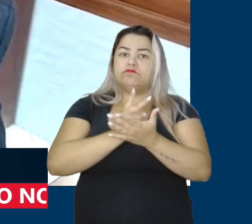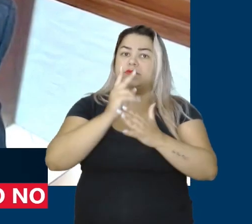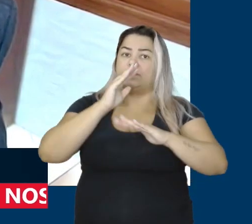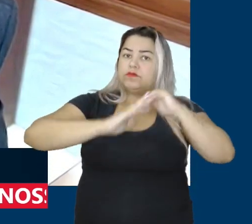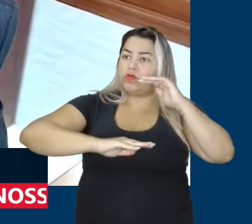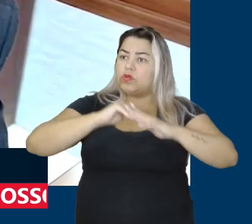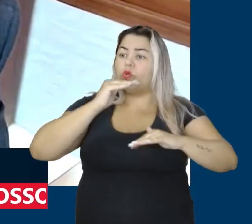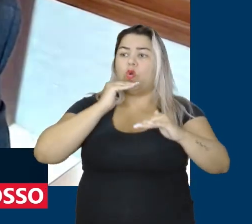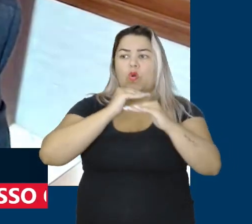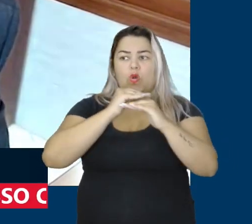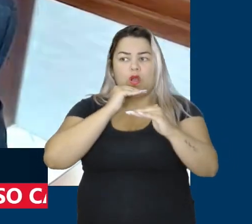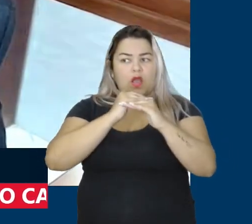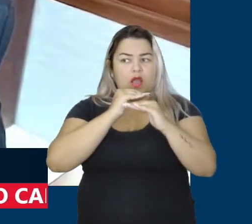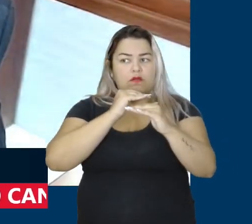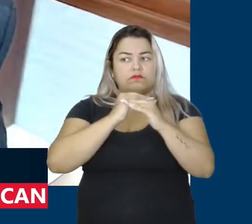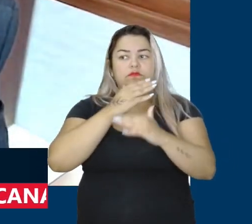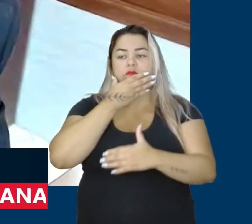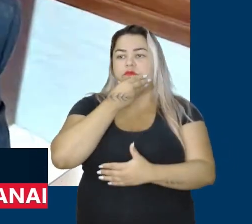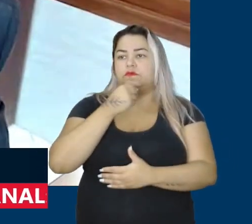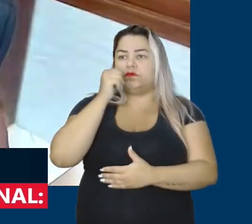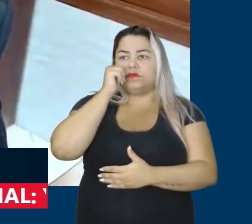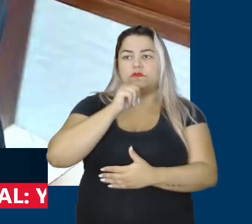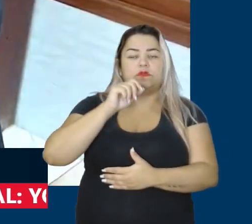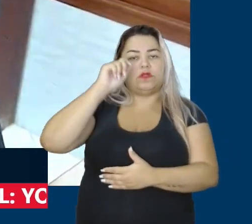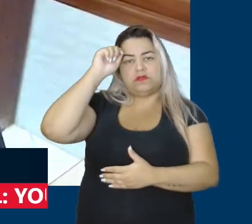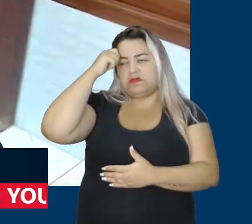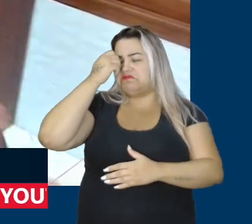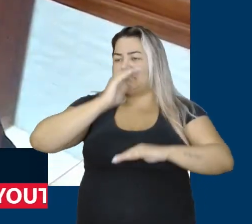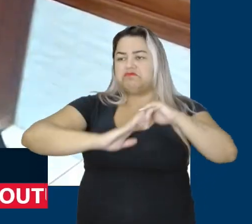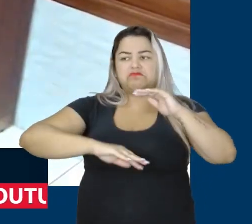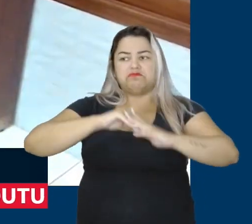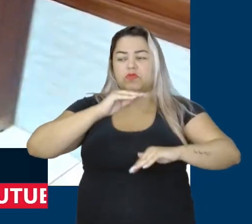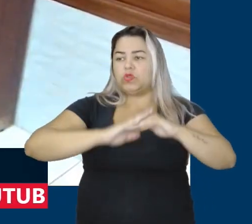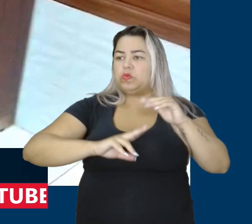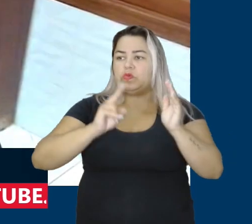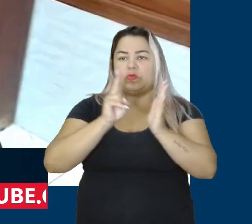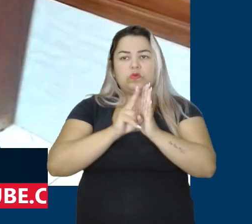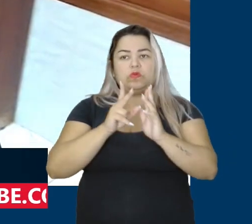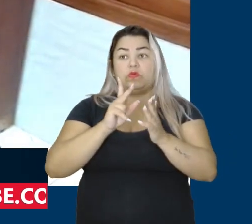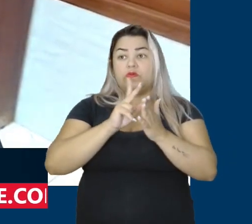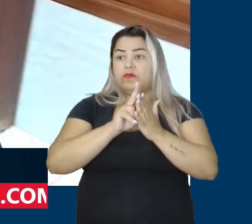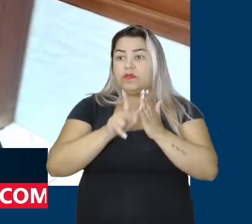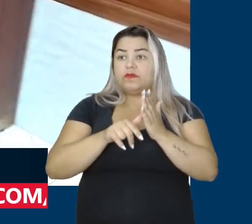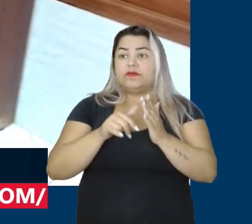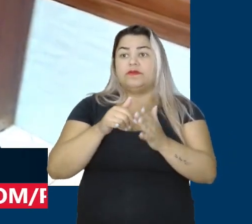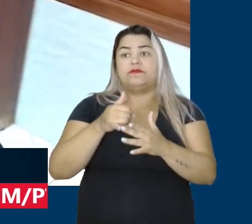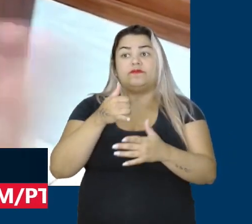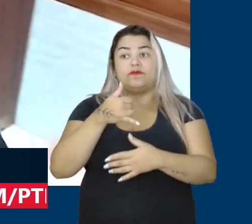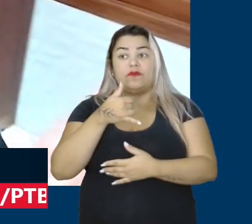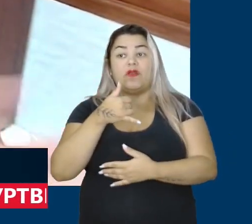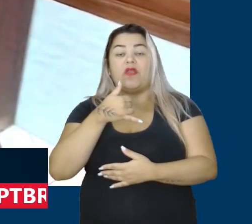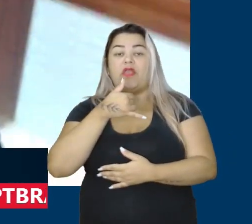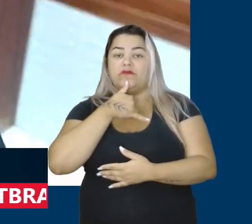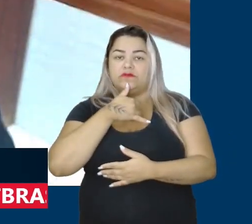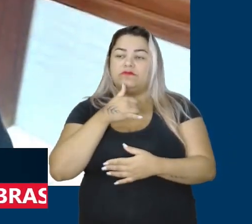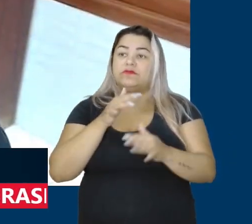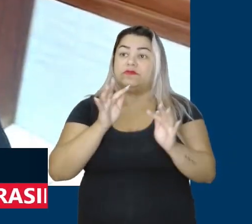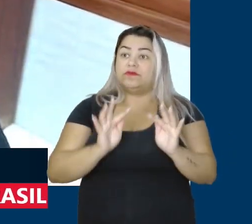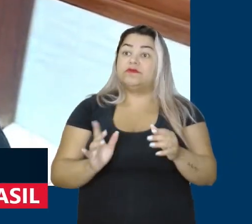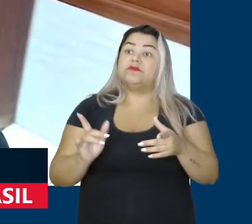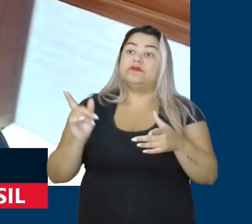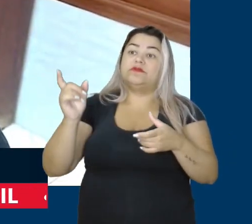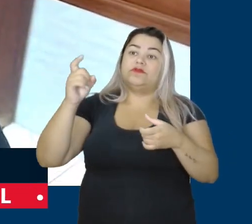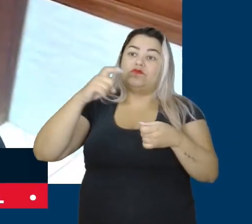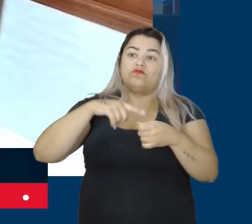igual entre homem e mulher, branco, negro, não importa, indígena, enfim. E, felizmente, o Lula chegou e o sonho se